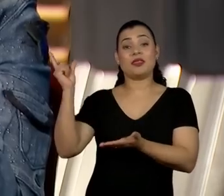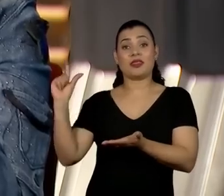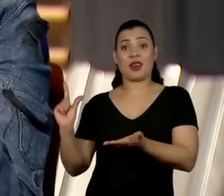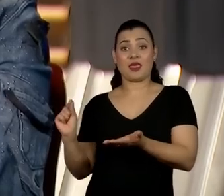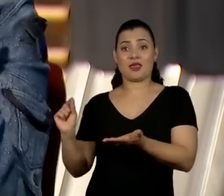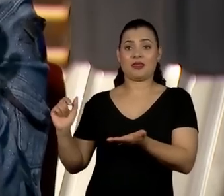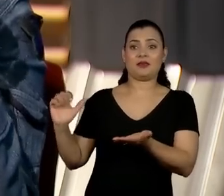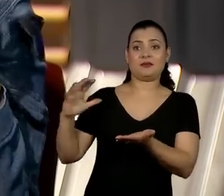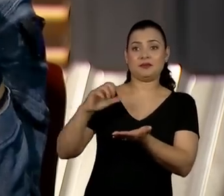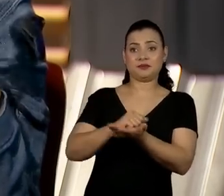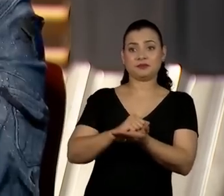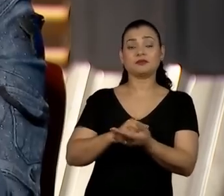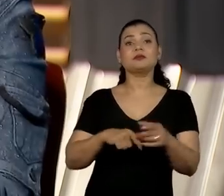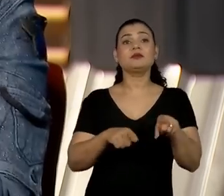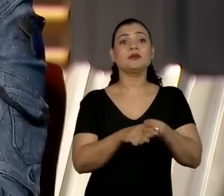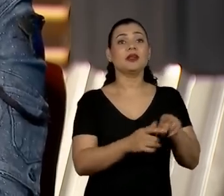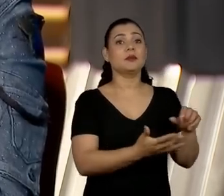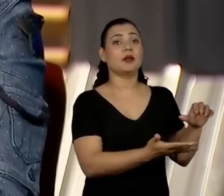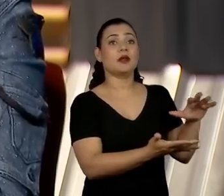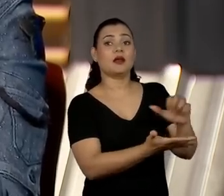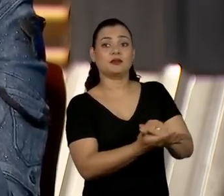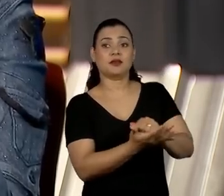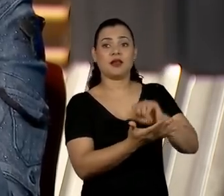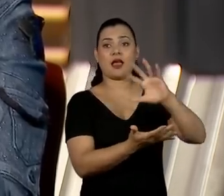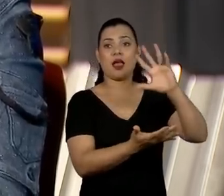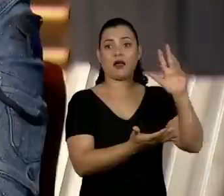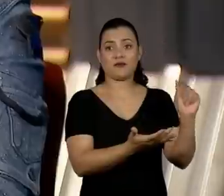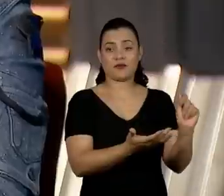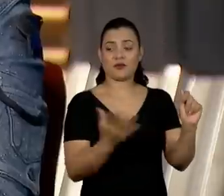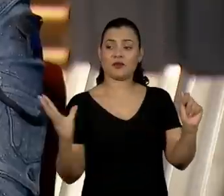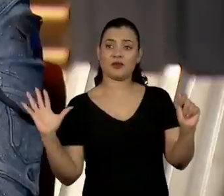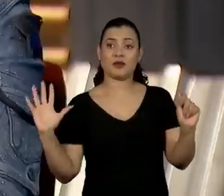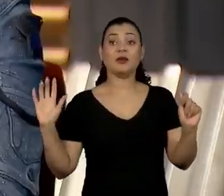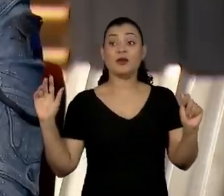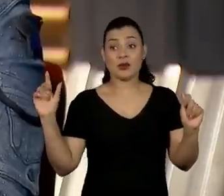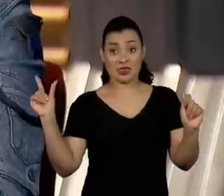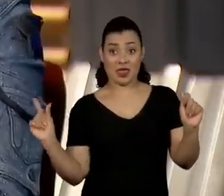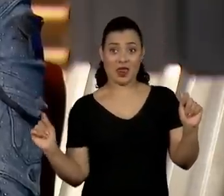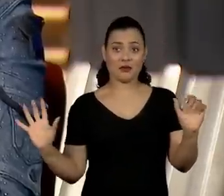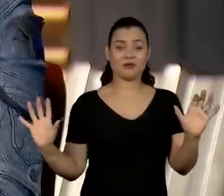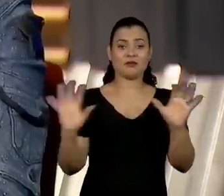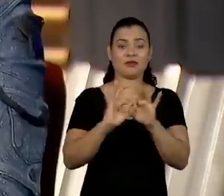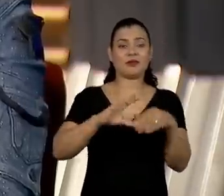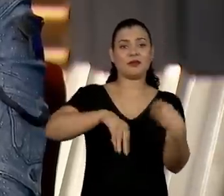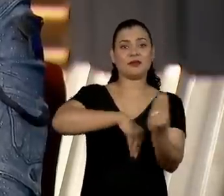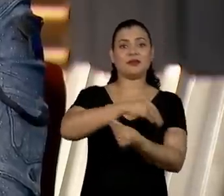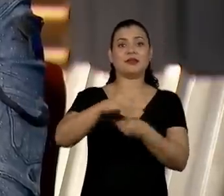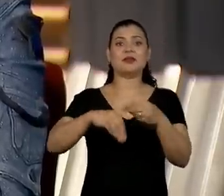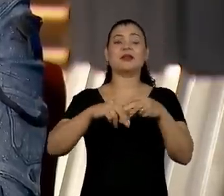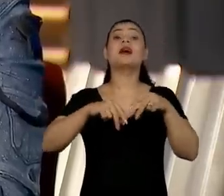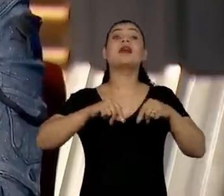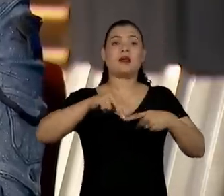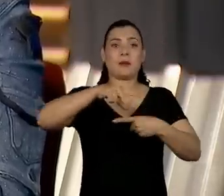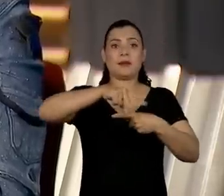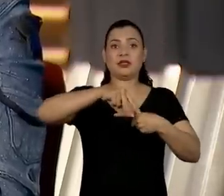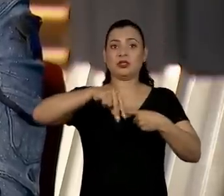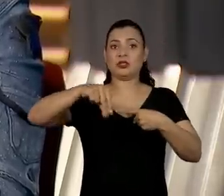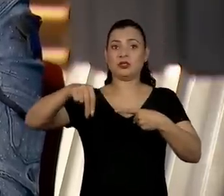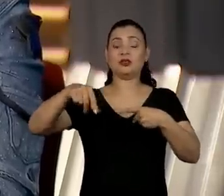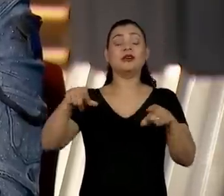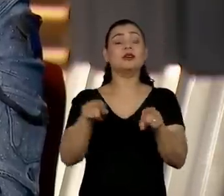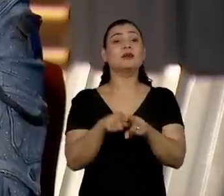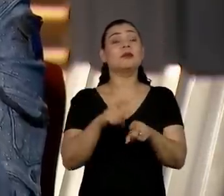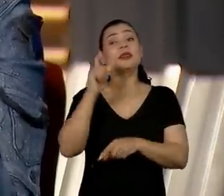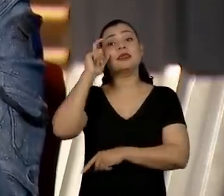e a colonização afro né as duas se unem ali no bexiga e é interessantíssimo porque